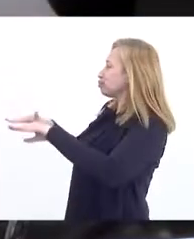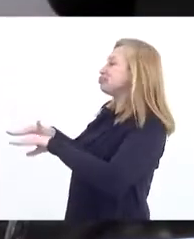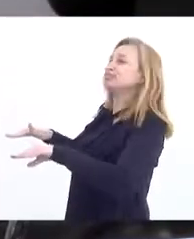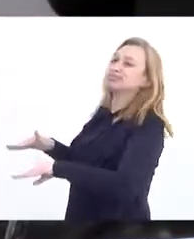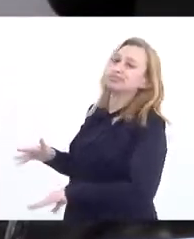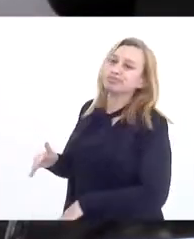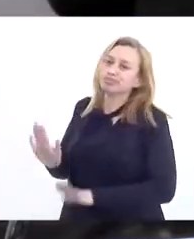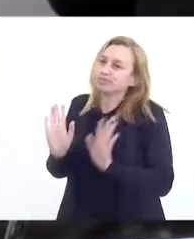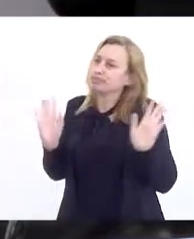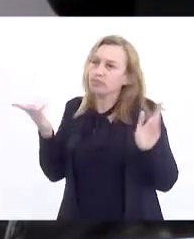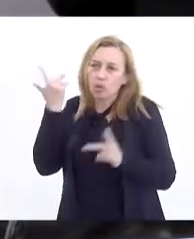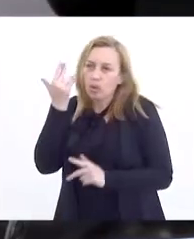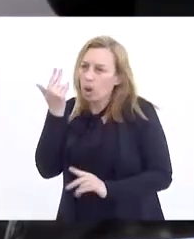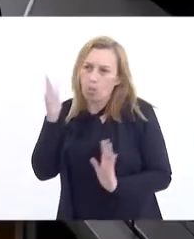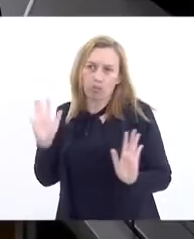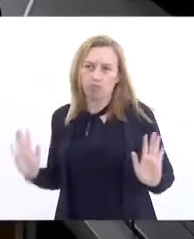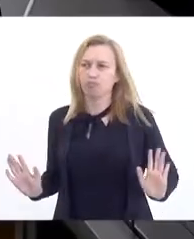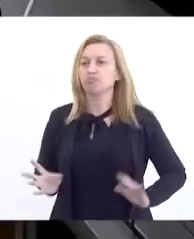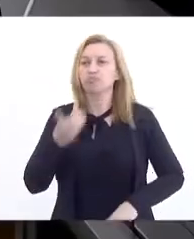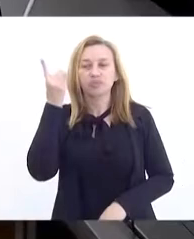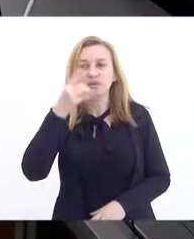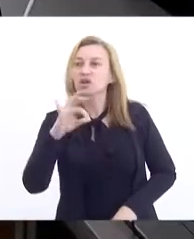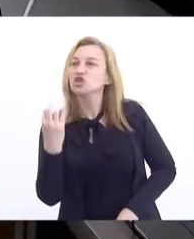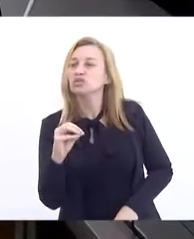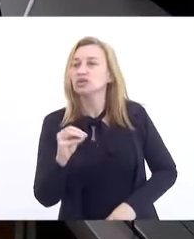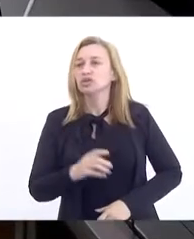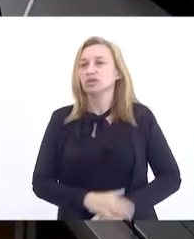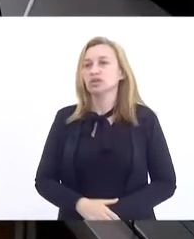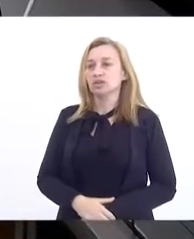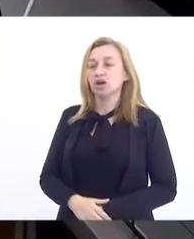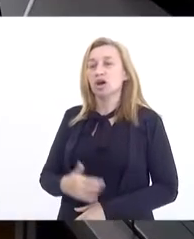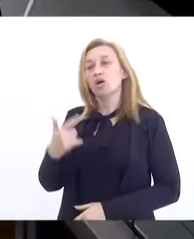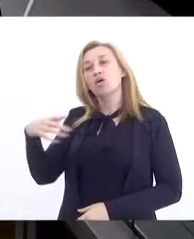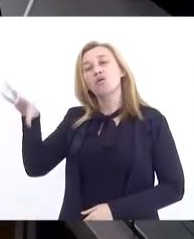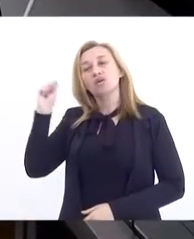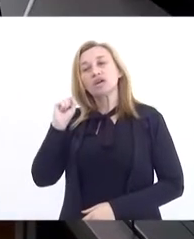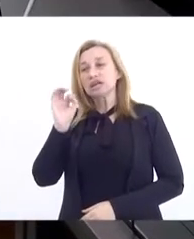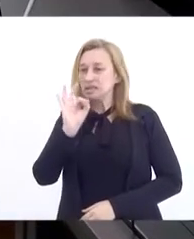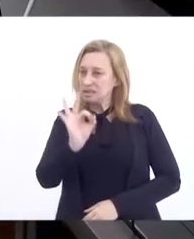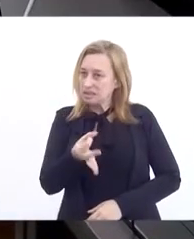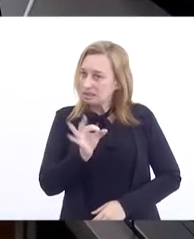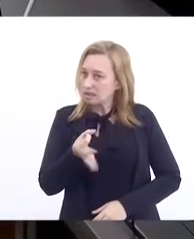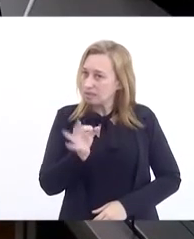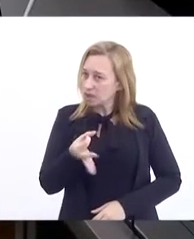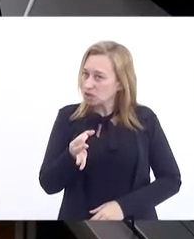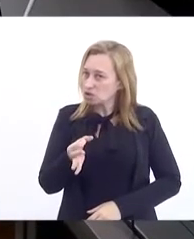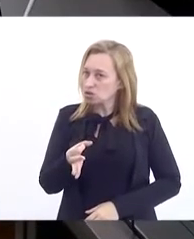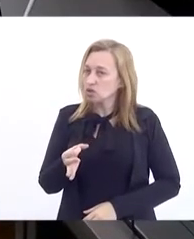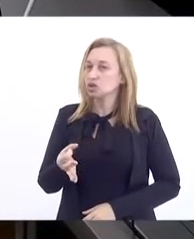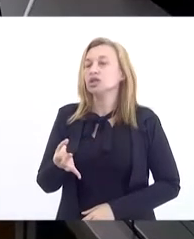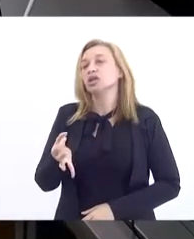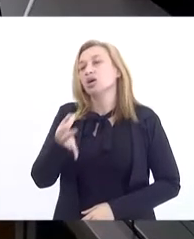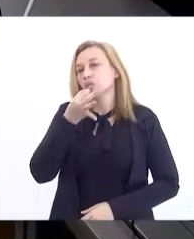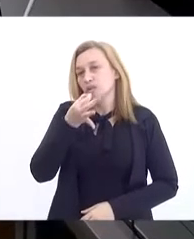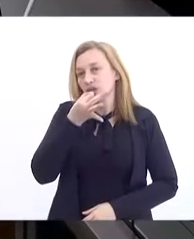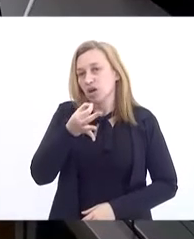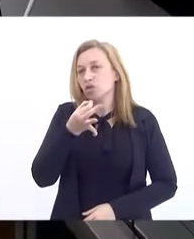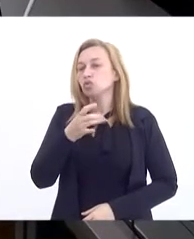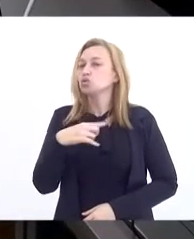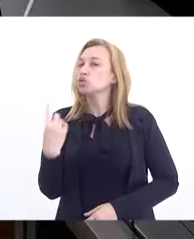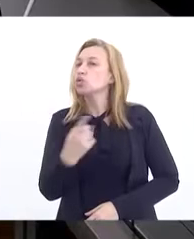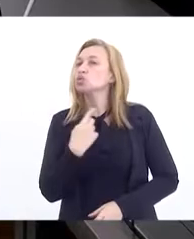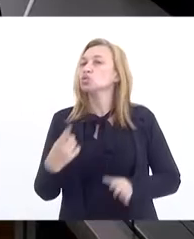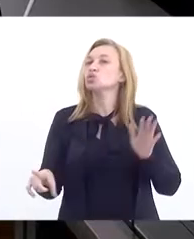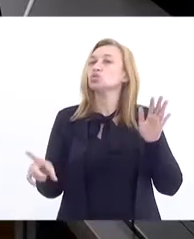solução. Senhor presidente. Deputado Chico Machado. Eu, ouvindo aqui atentamente as argumentações dos nossos